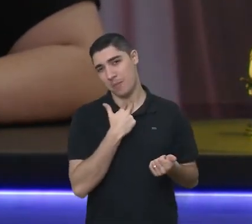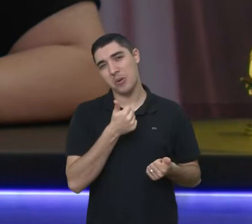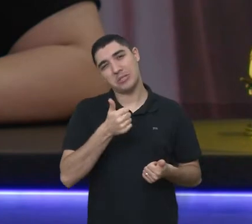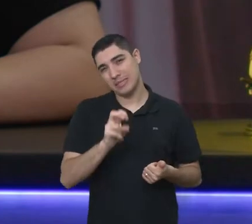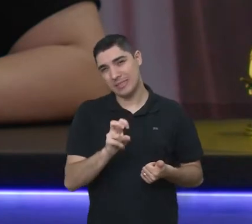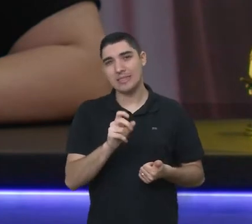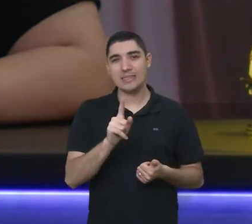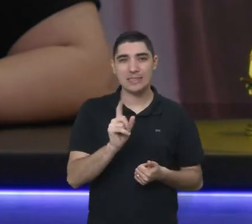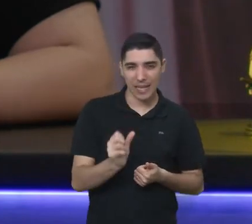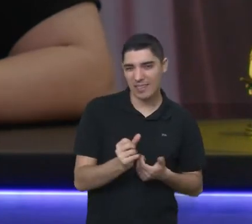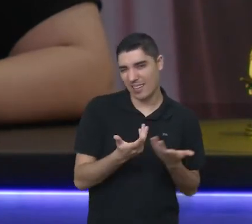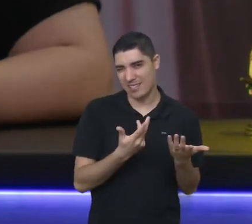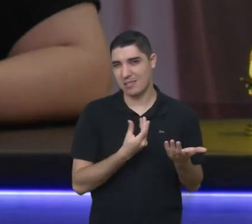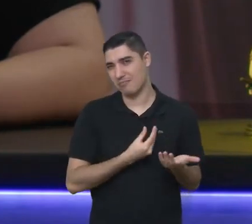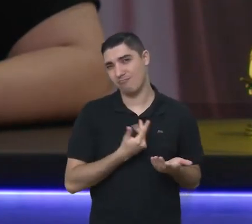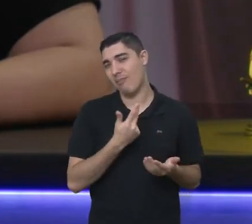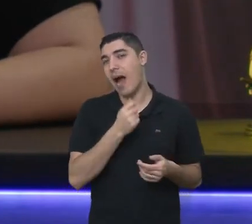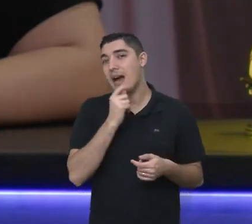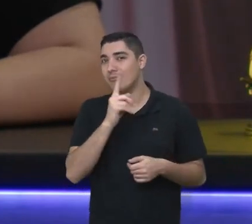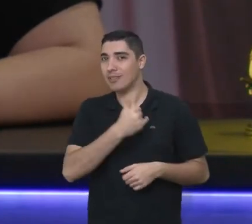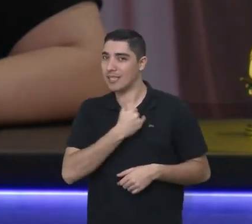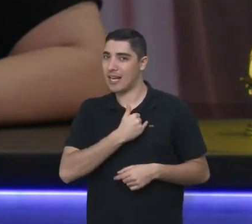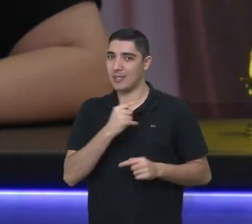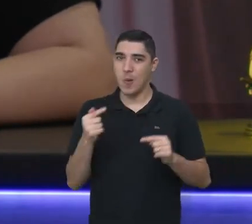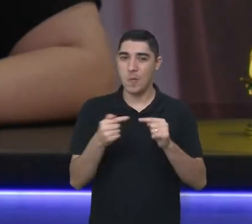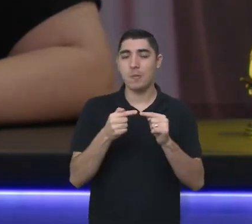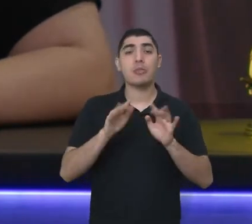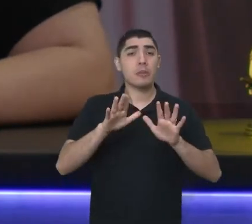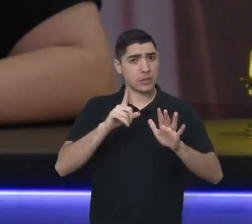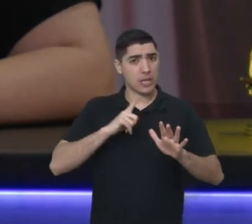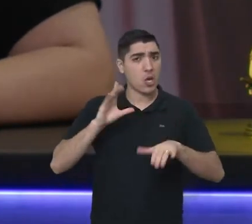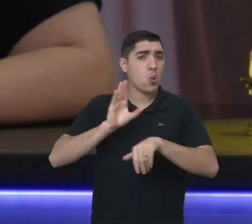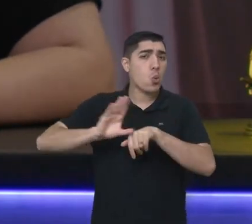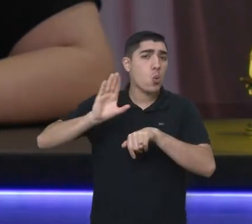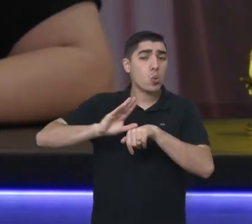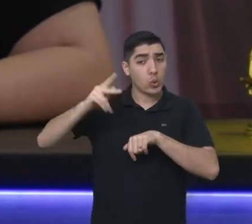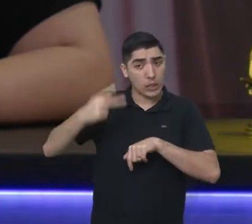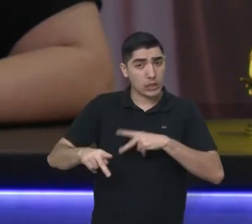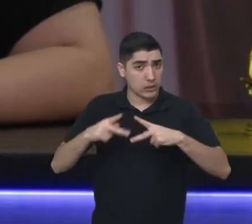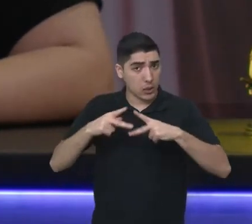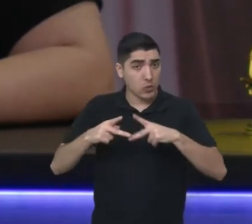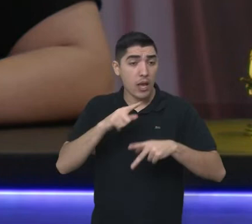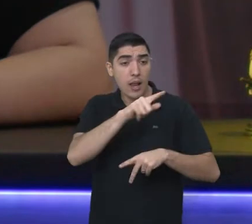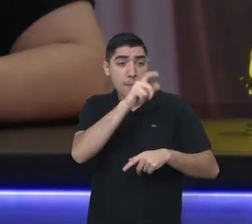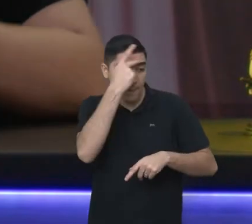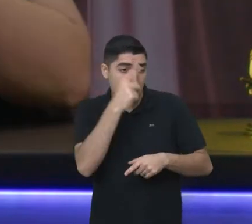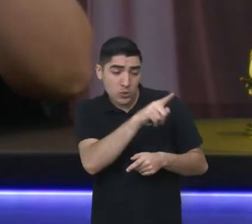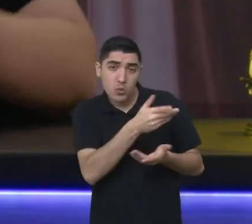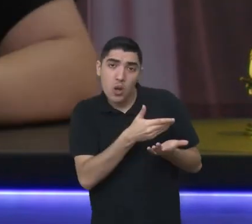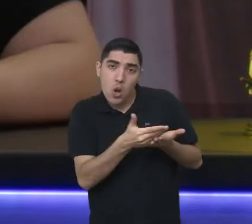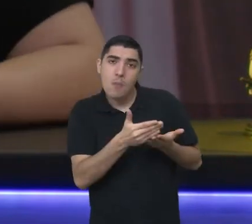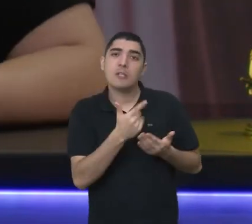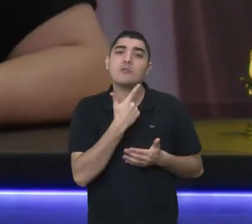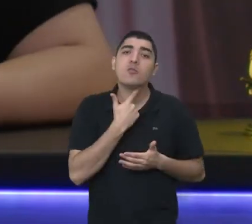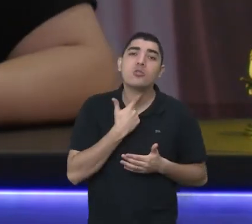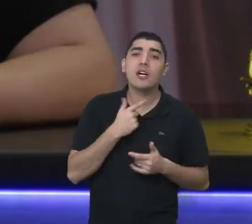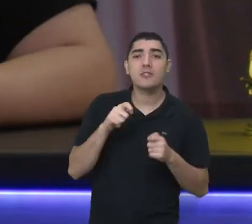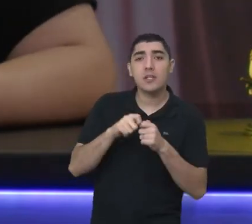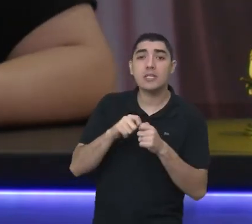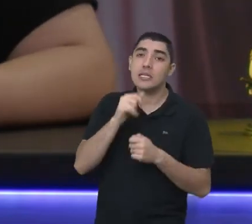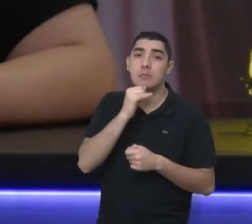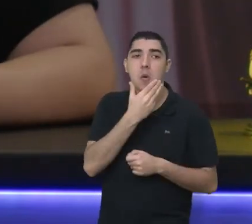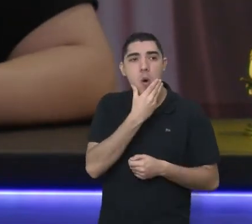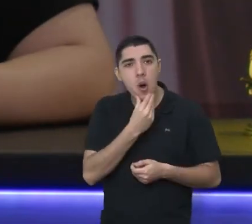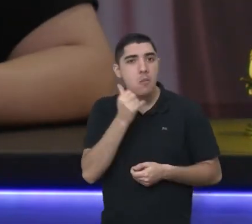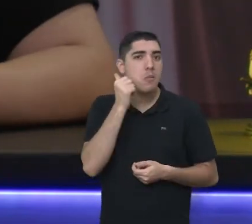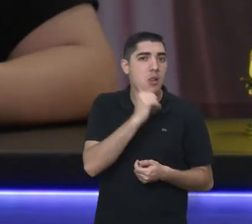colegial. Enfim, algum curso aqui em São José que você conheça, ou próximo daqui, para dar um norte para essa rapaziada, para essa